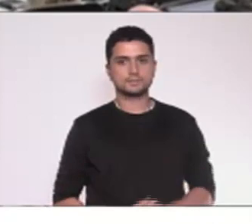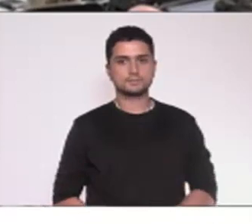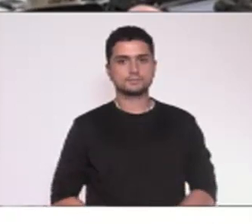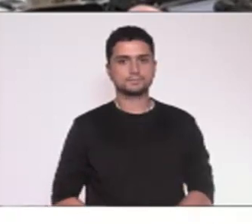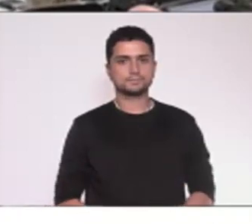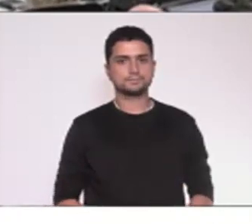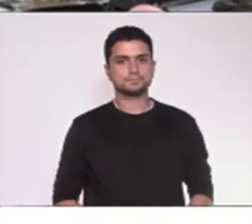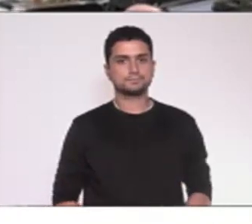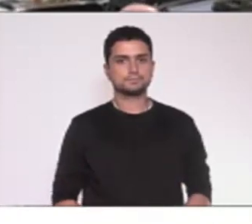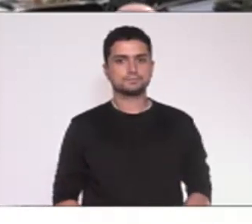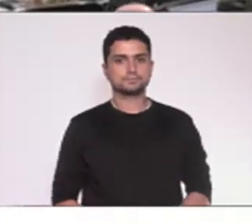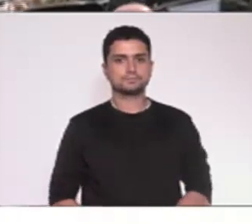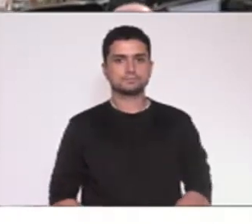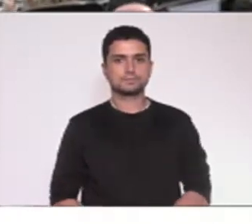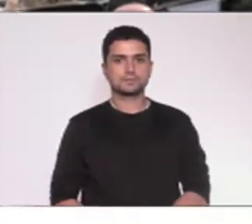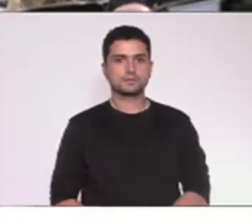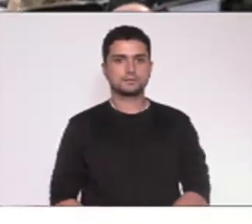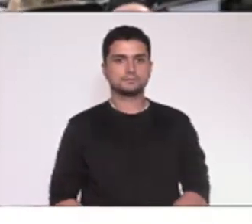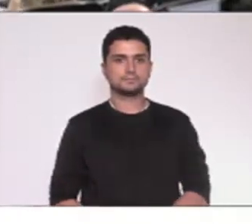Eu vou